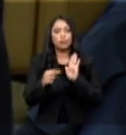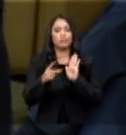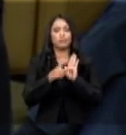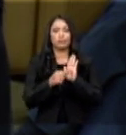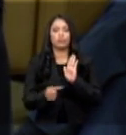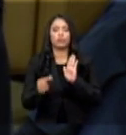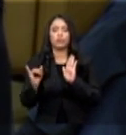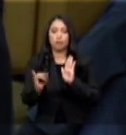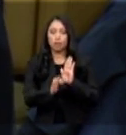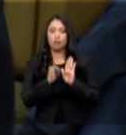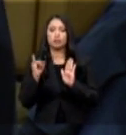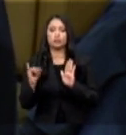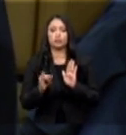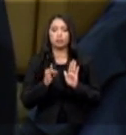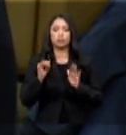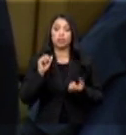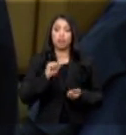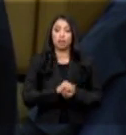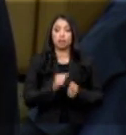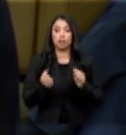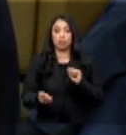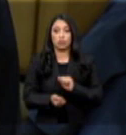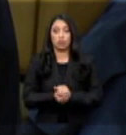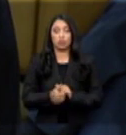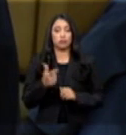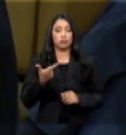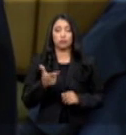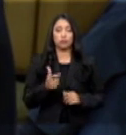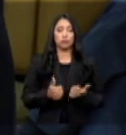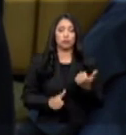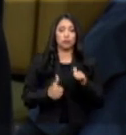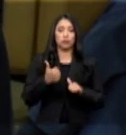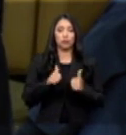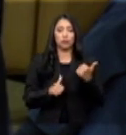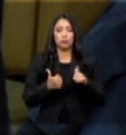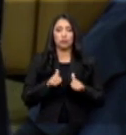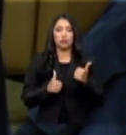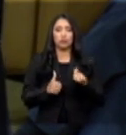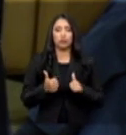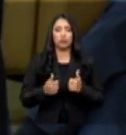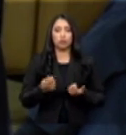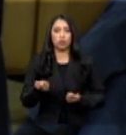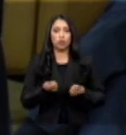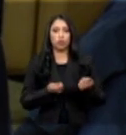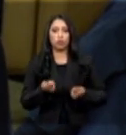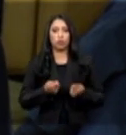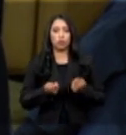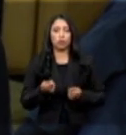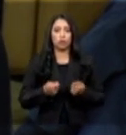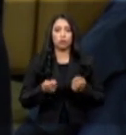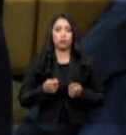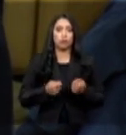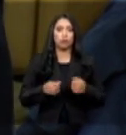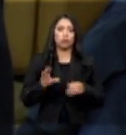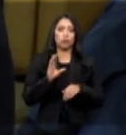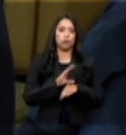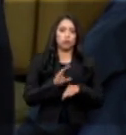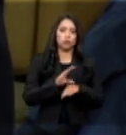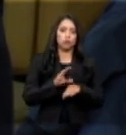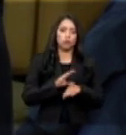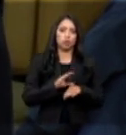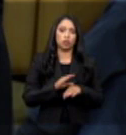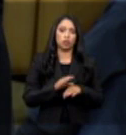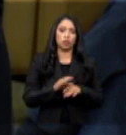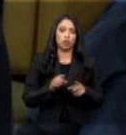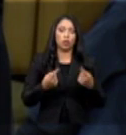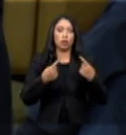adequação permeia toda a discussão. Não temos como avaliar em sede de controle abstrato de constitucionalidade a